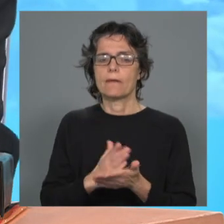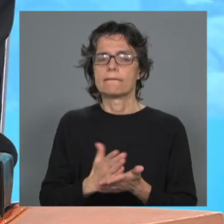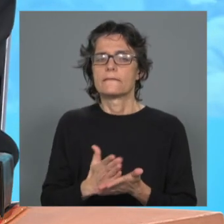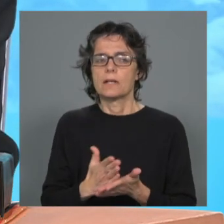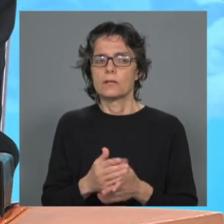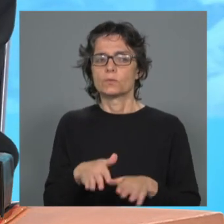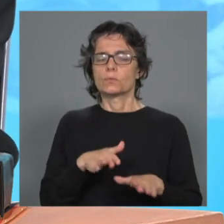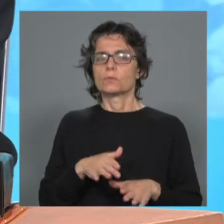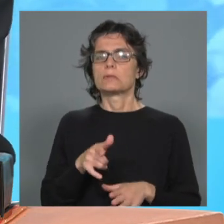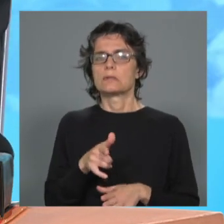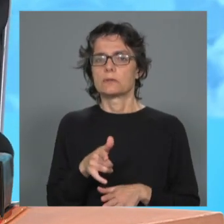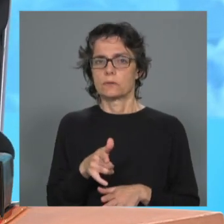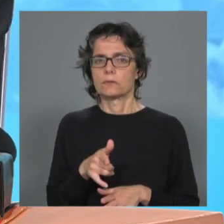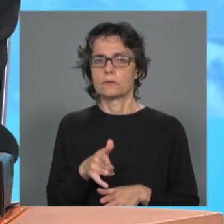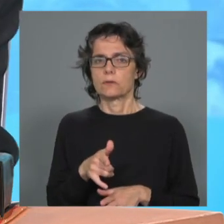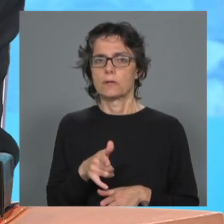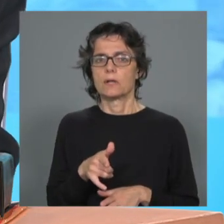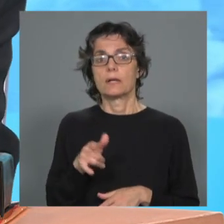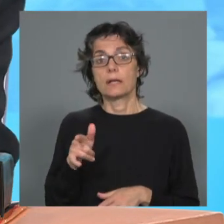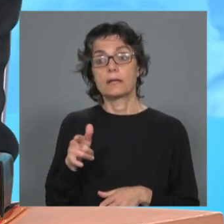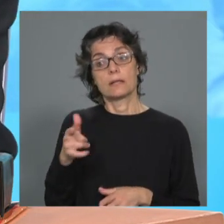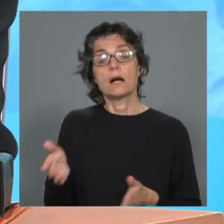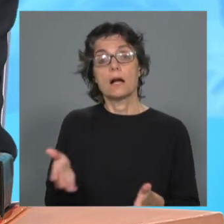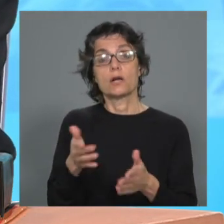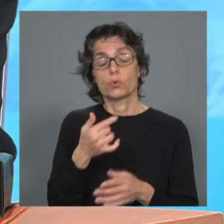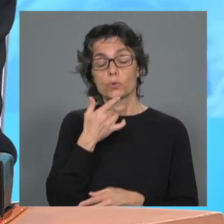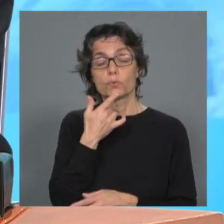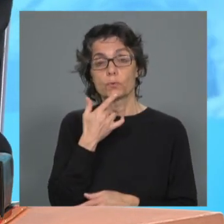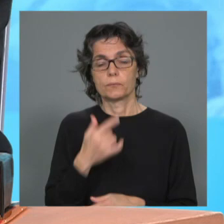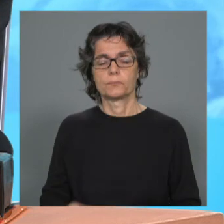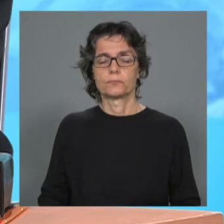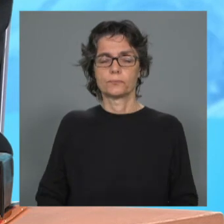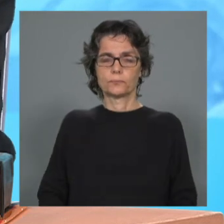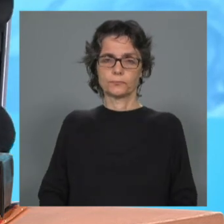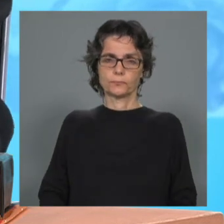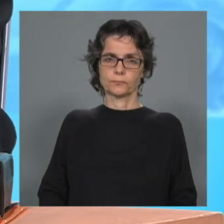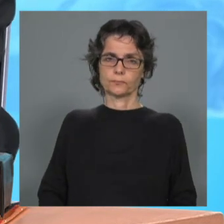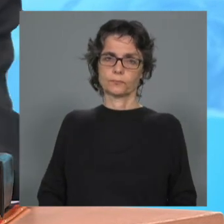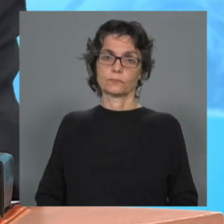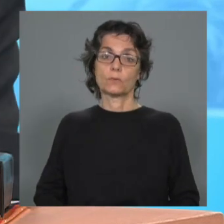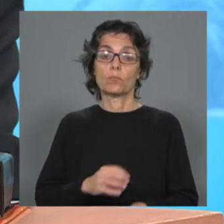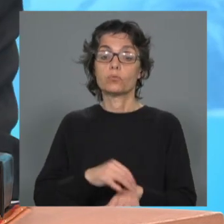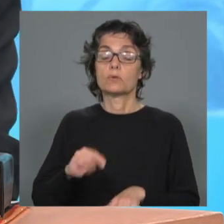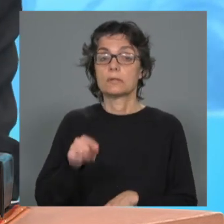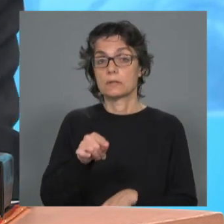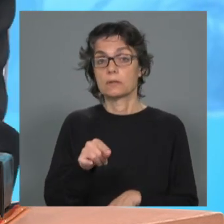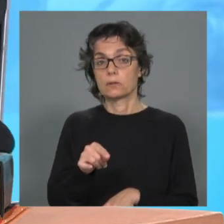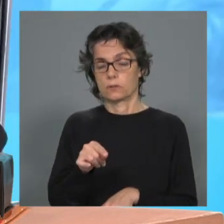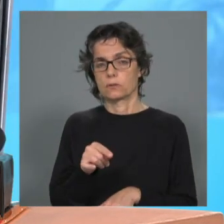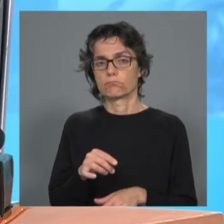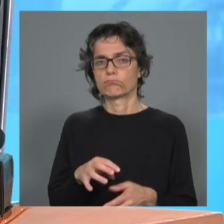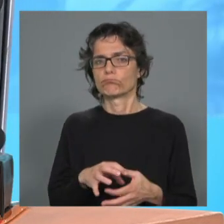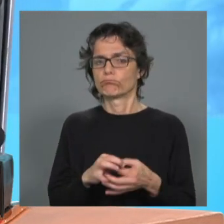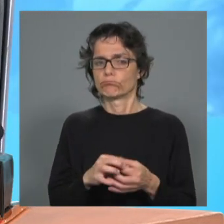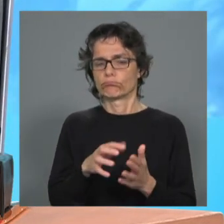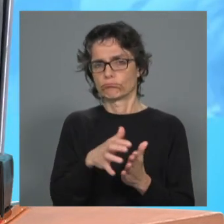da corporeidade e da humanidade, da encarnação de Jesus. E, portanto, isso está muito bem vincado no